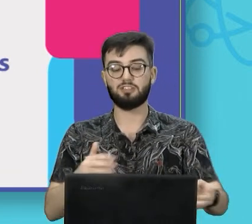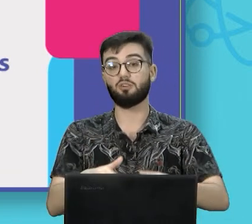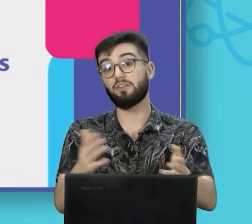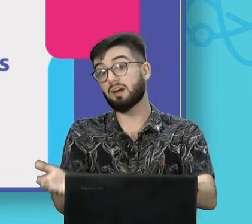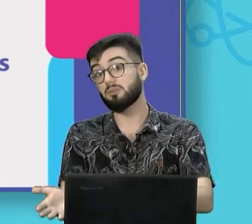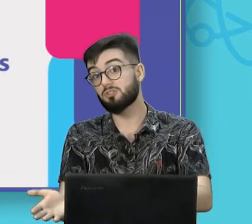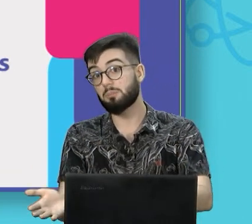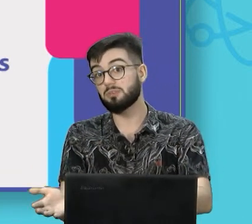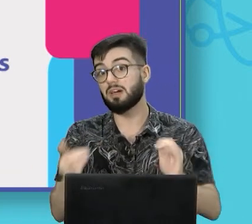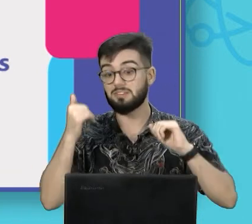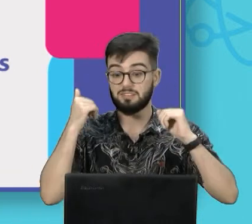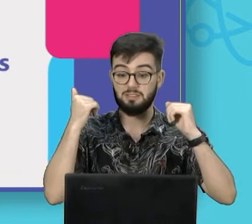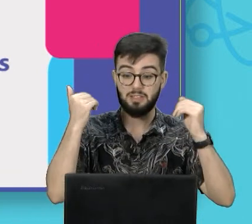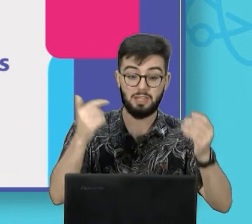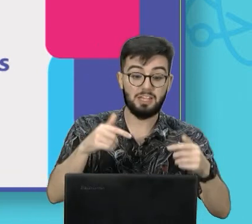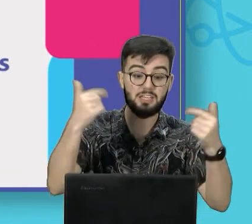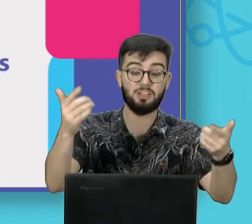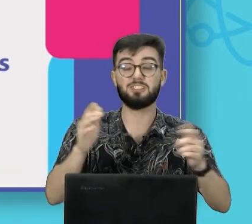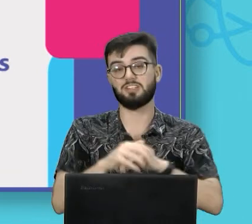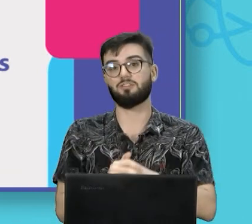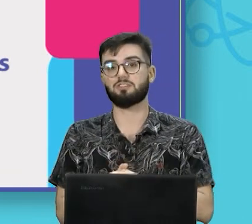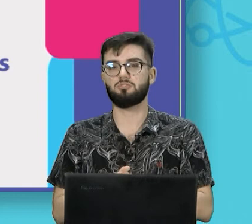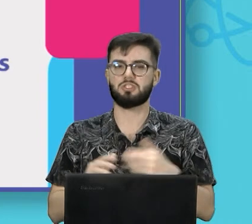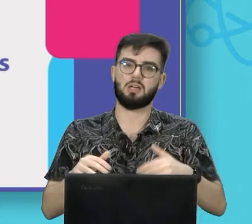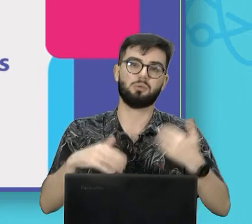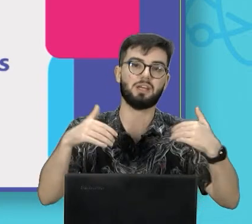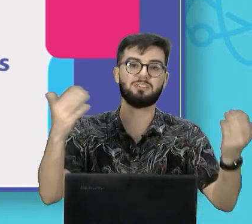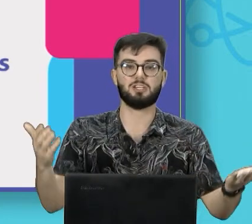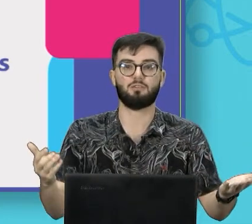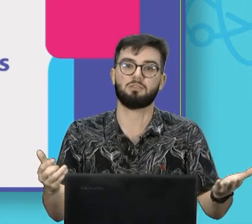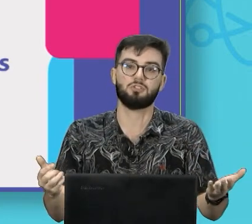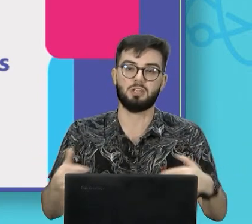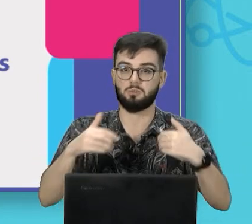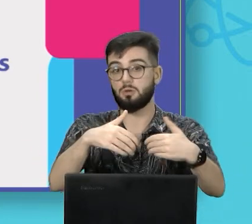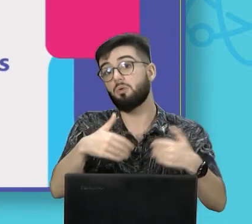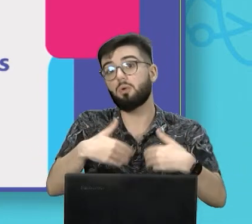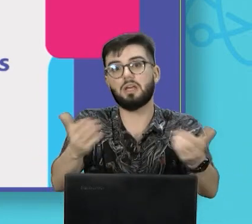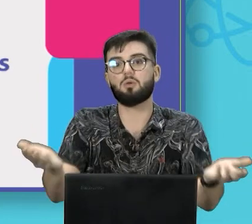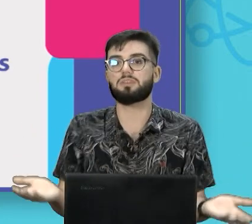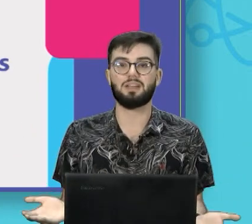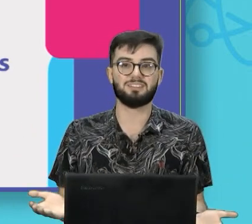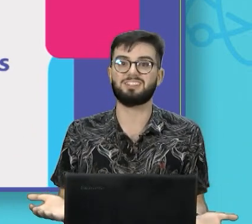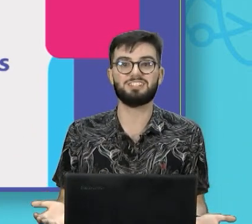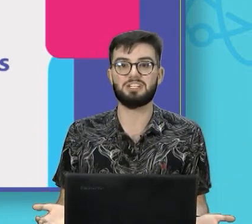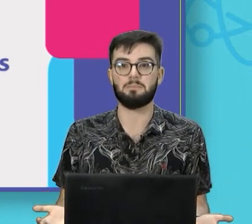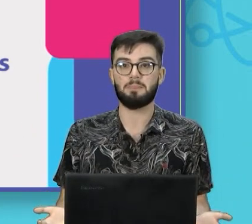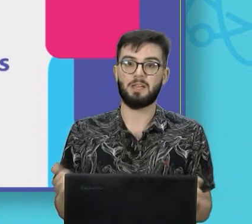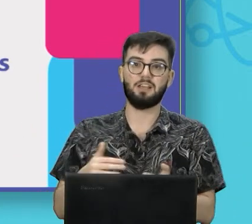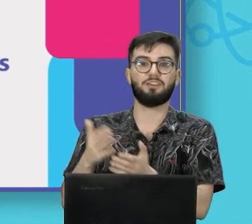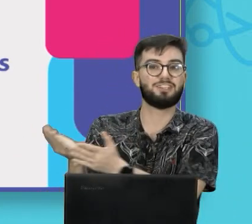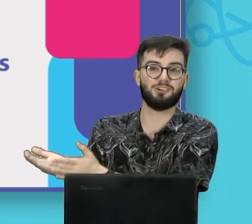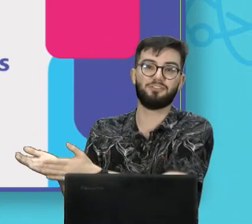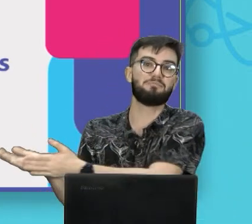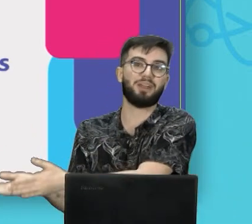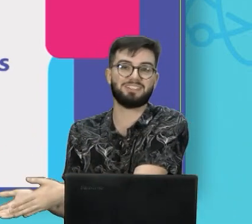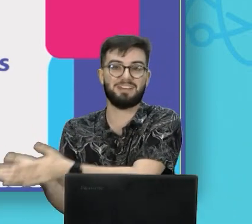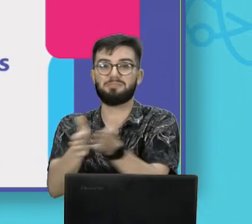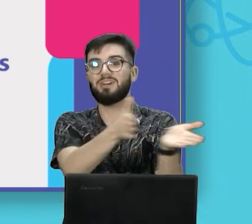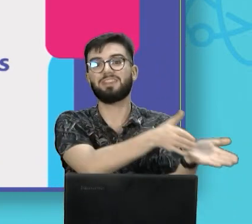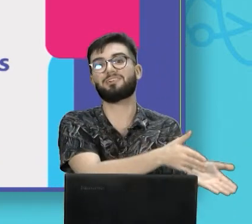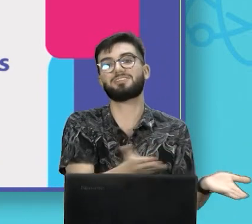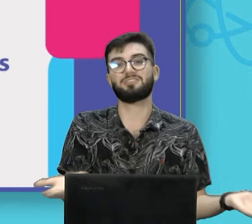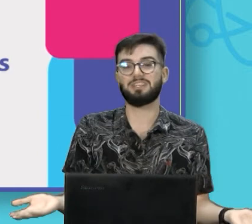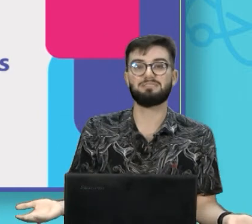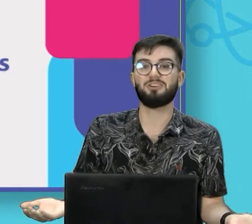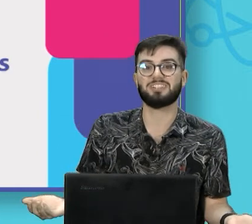ele pode dissolver a câmara dos deputados em que exija formação do Estado O que é que às vezes são solicitados o que ele considerado que exigiam ele vai dissolver